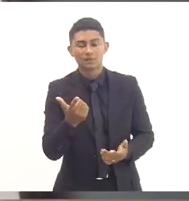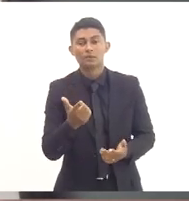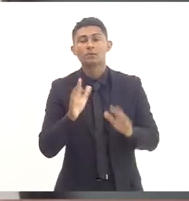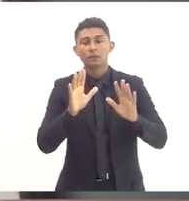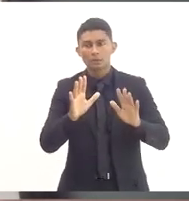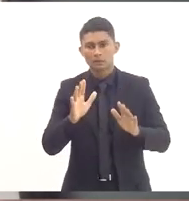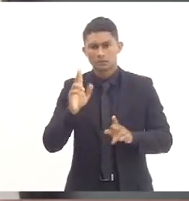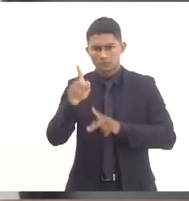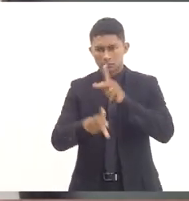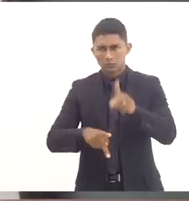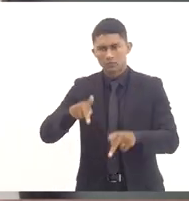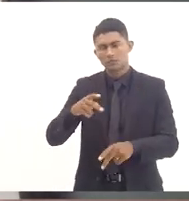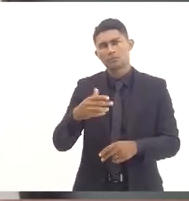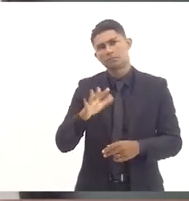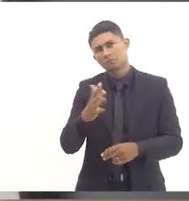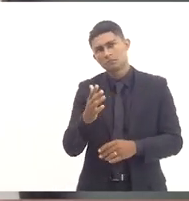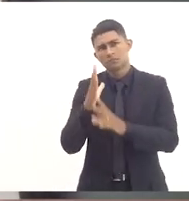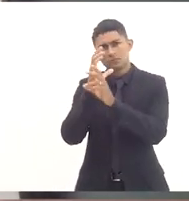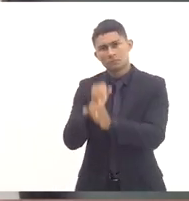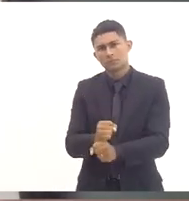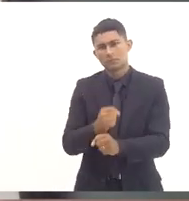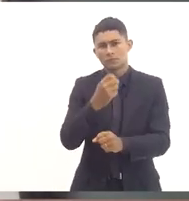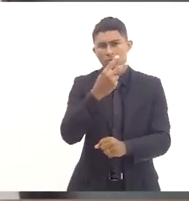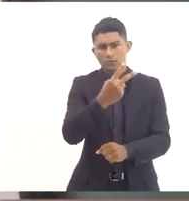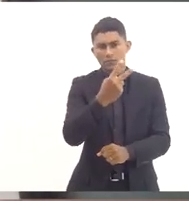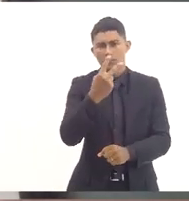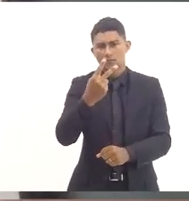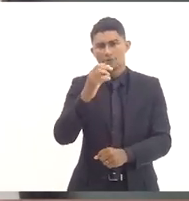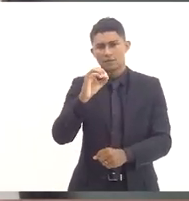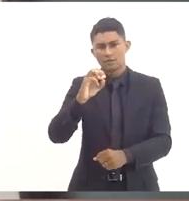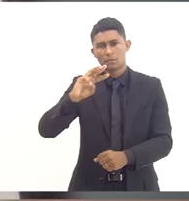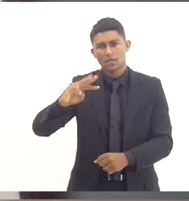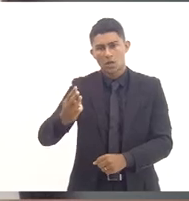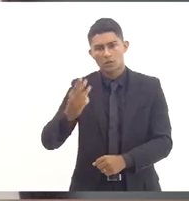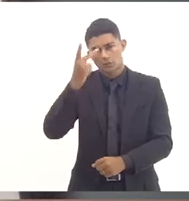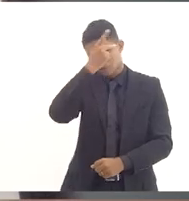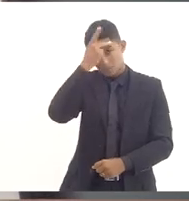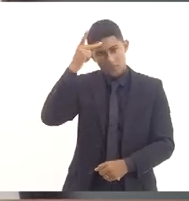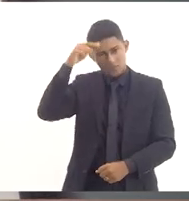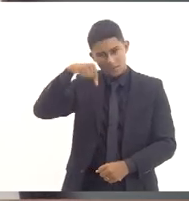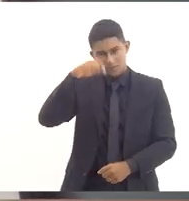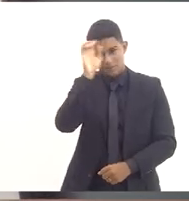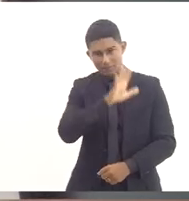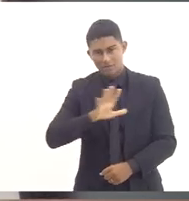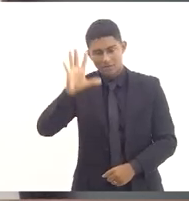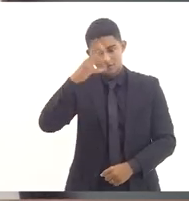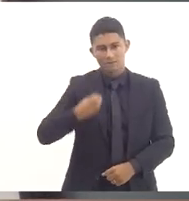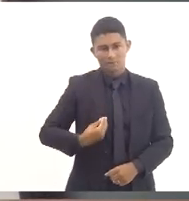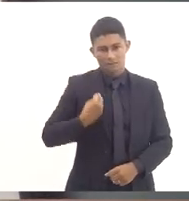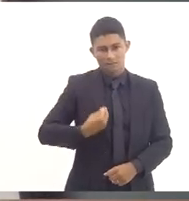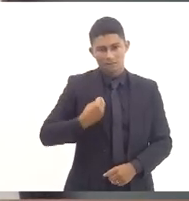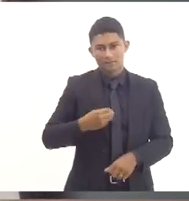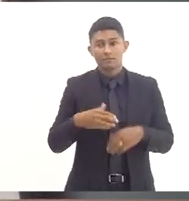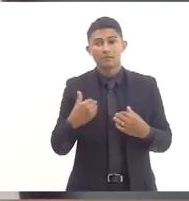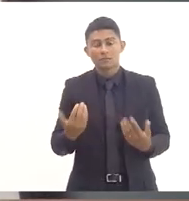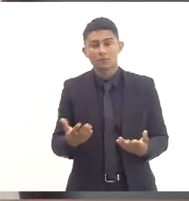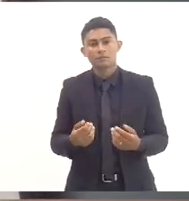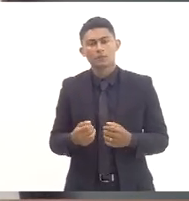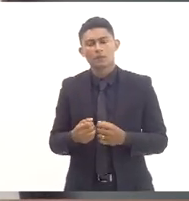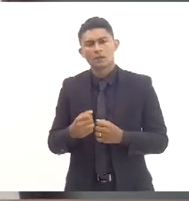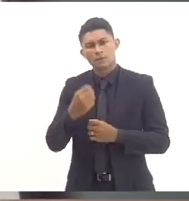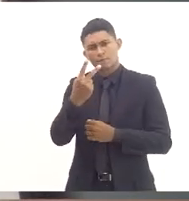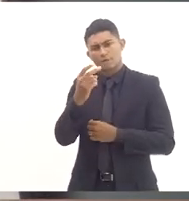220 milhões de 220 milhões de brasileiros né Vinte por cento da quase 45 milhões de pessoas